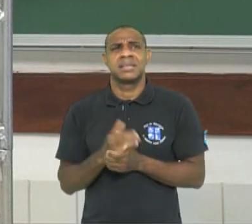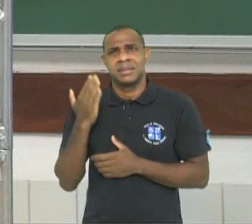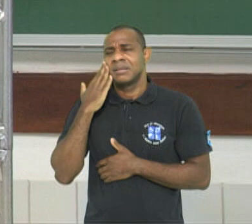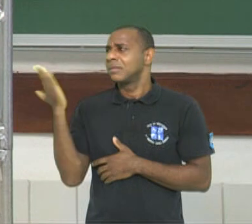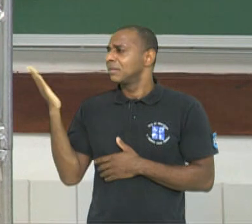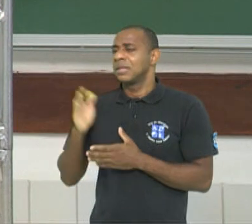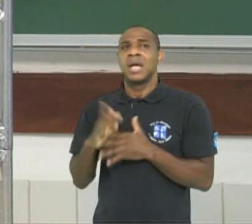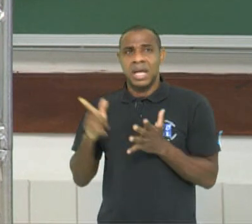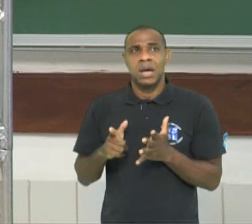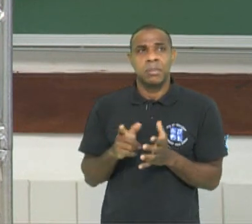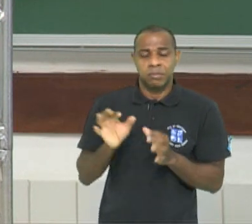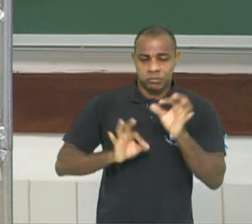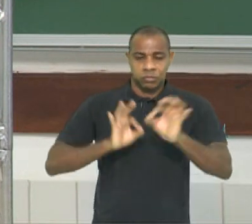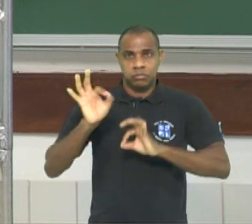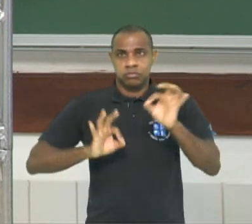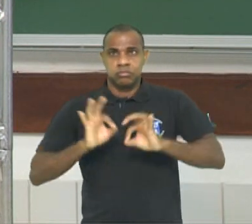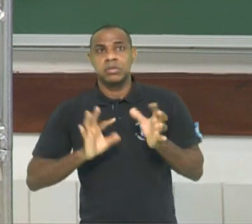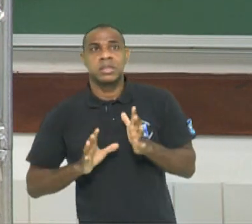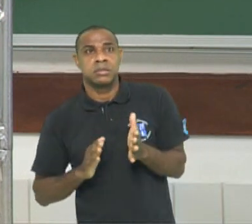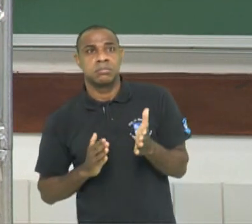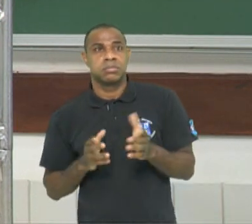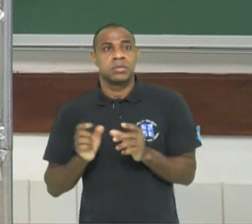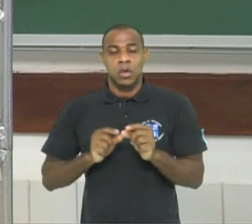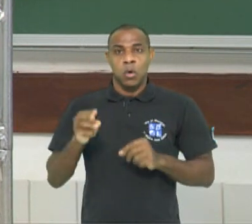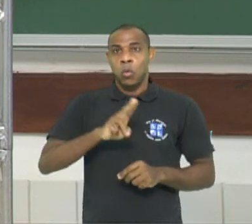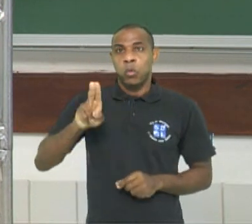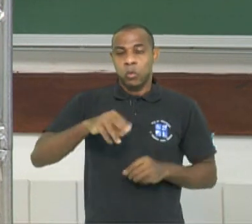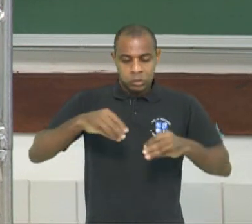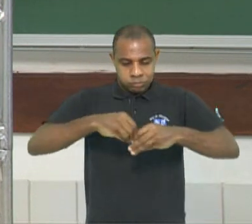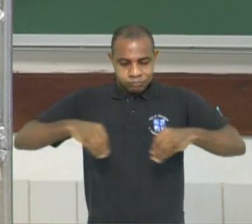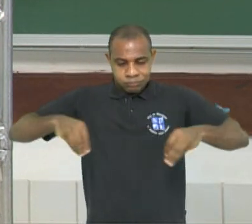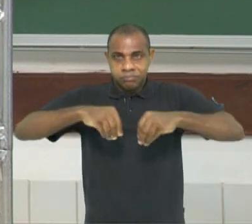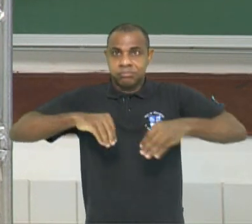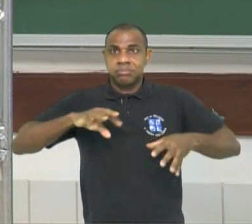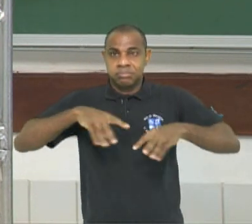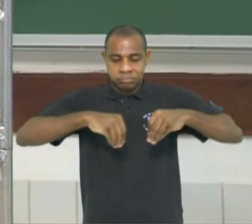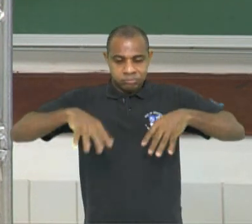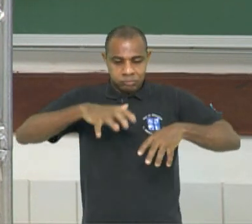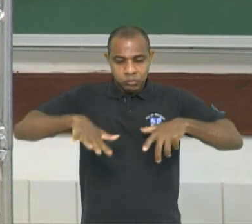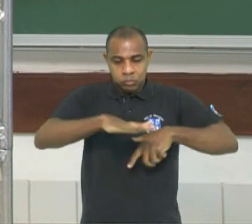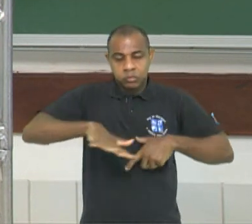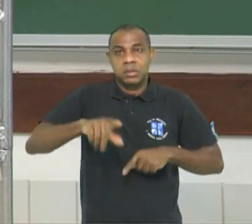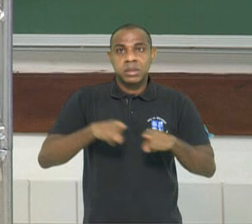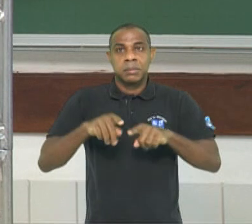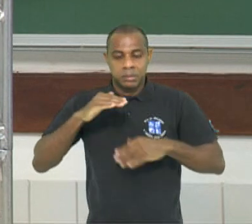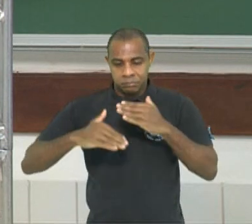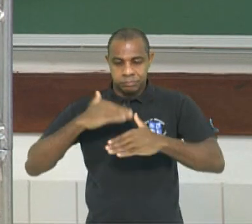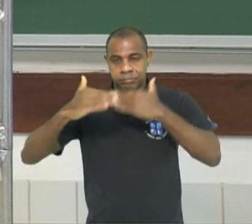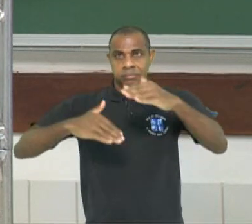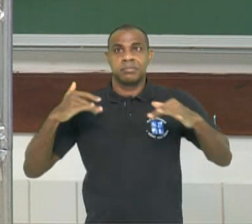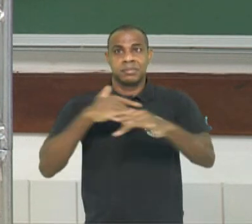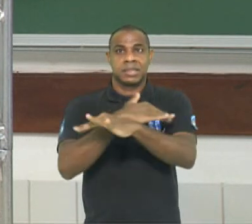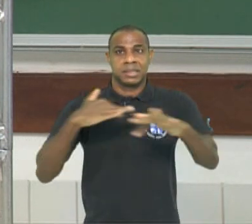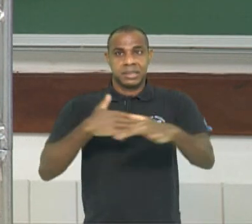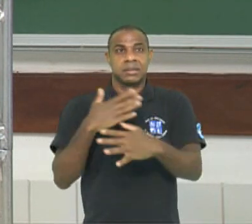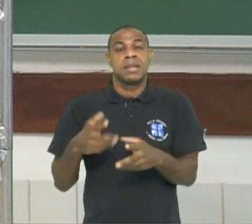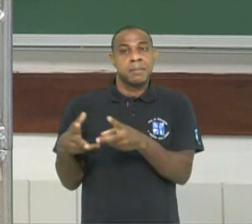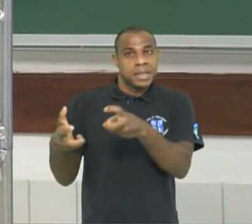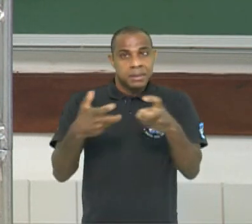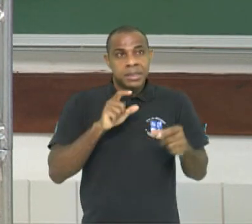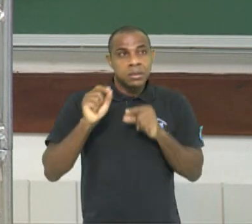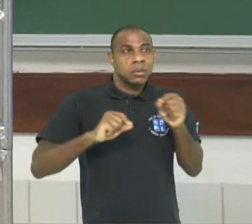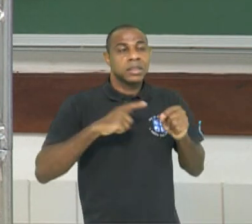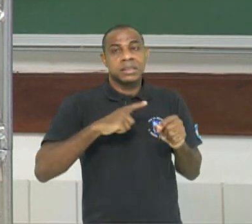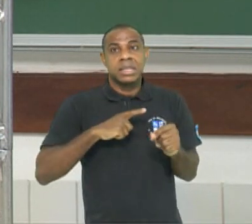de regulamentar o uso do solo e o desenvolvimento urbano das cidades. E perceber que